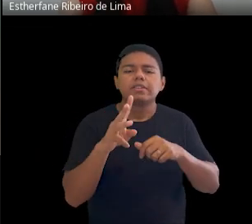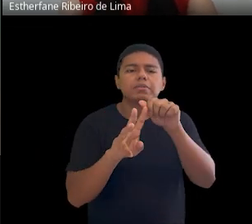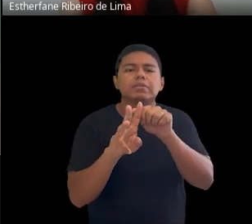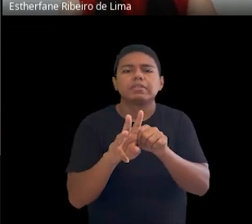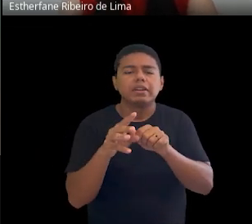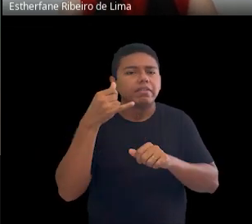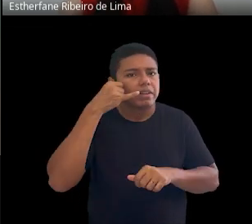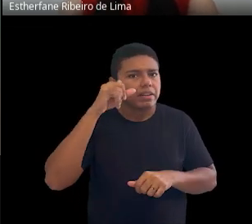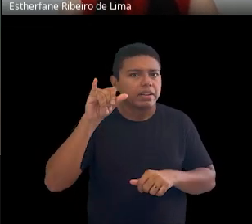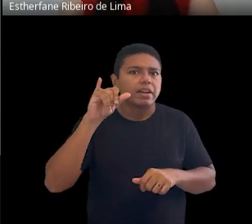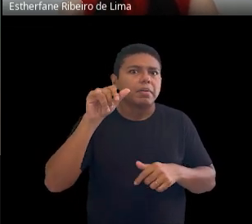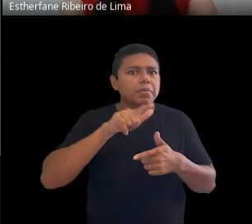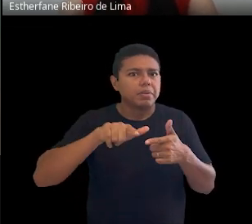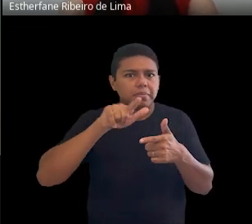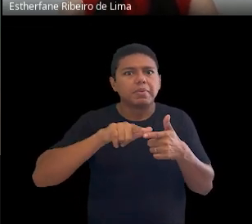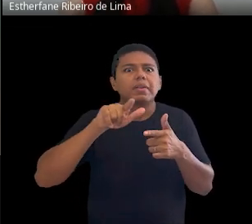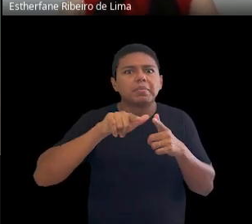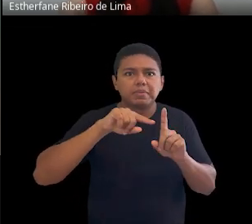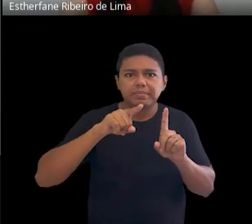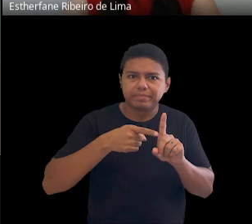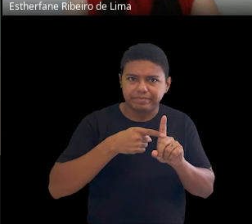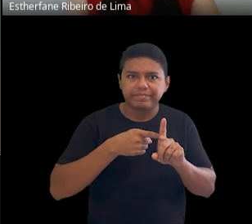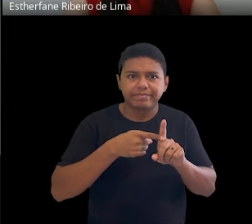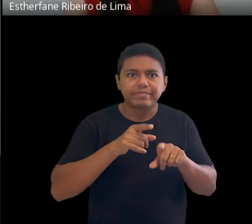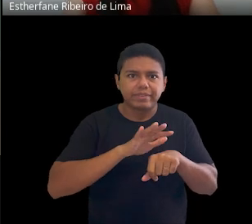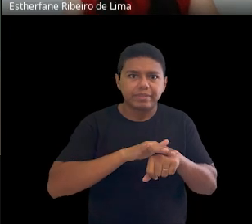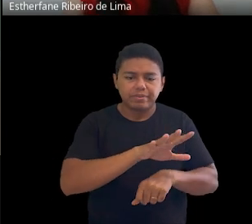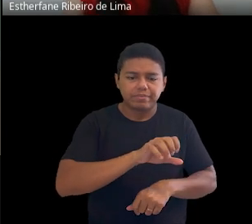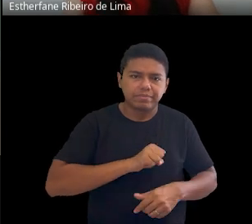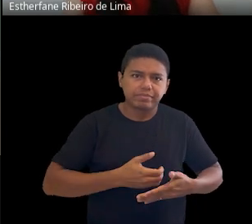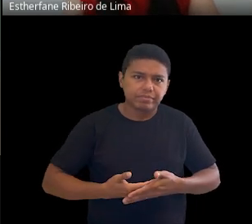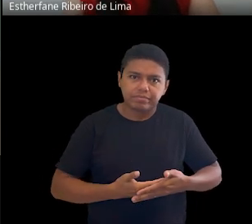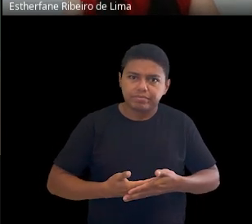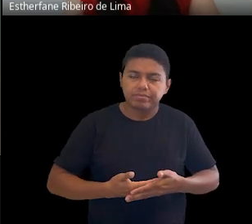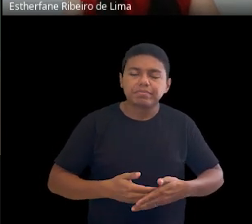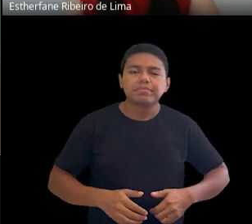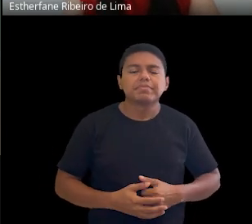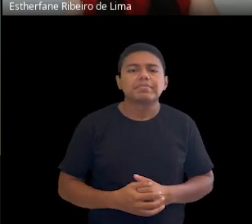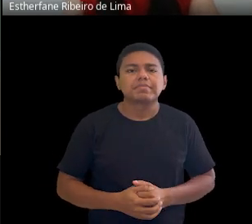complicações natais e pós-natais e a infecção por clamídia no bebê. O